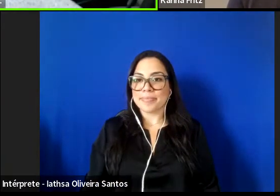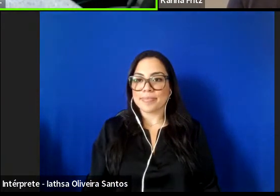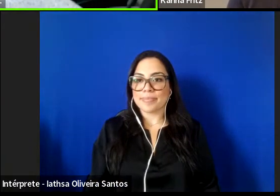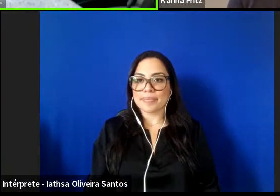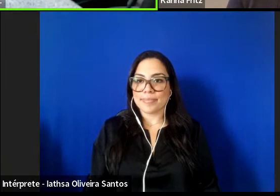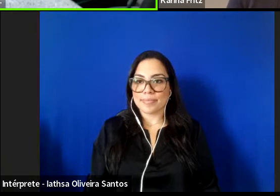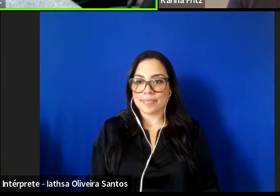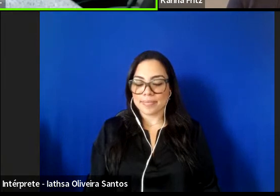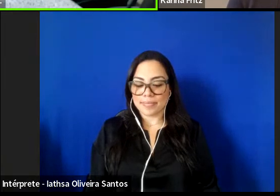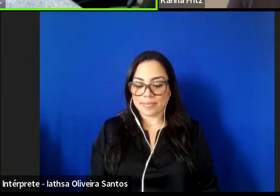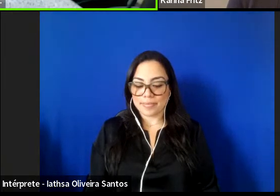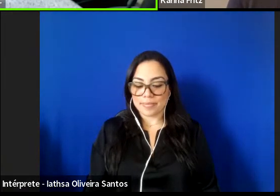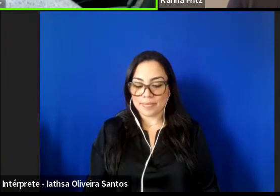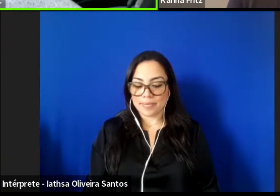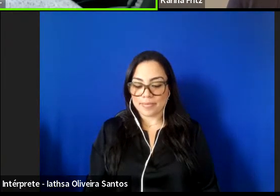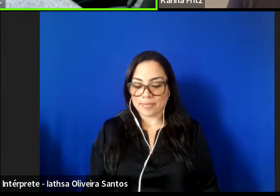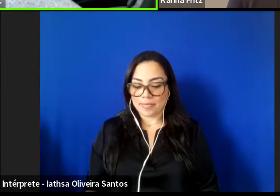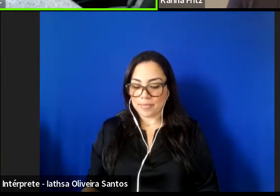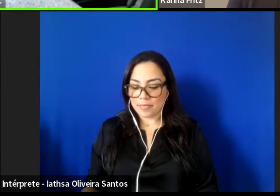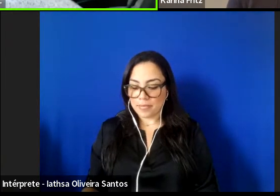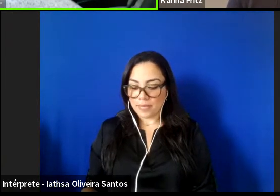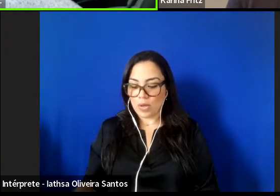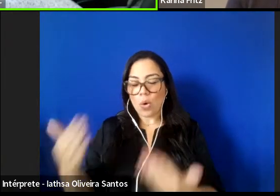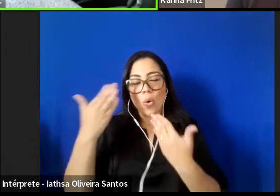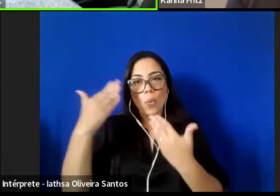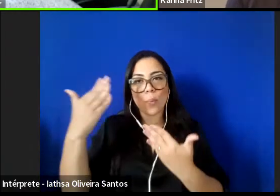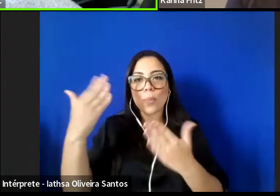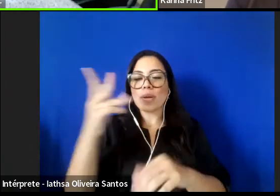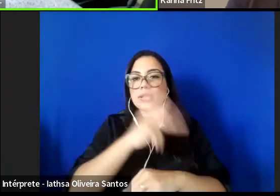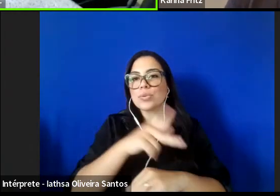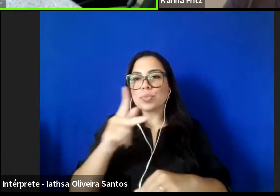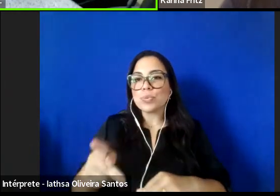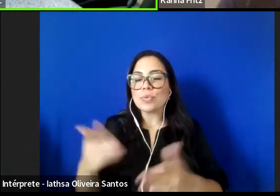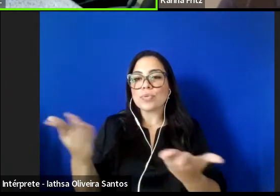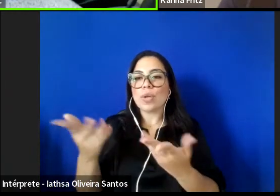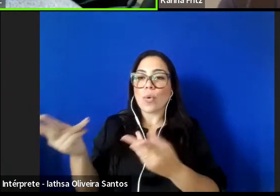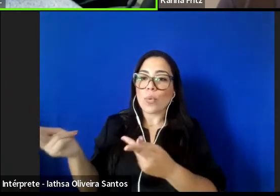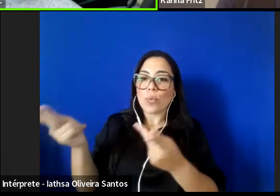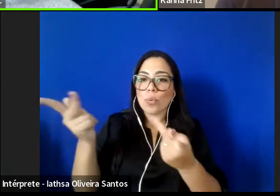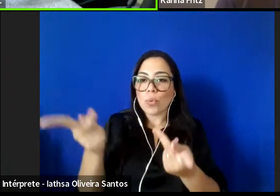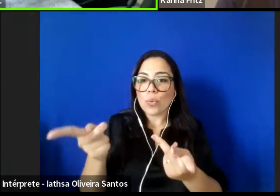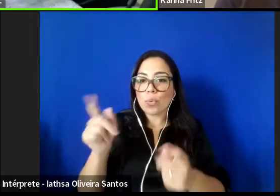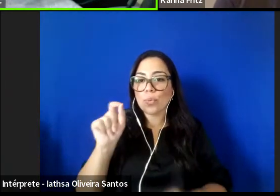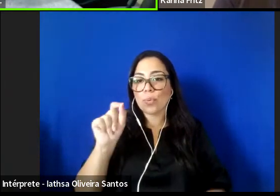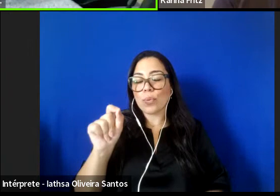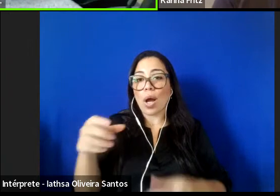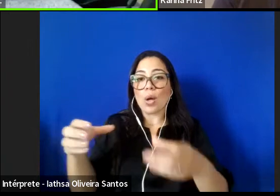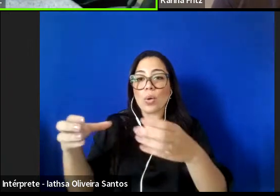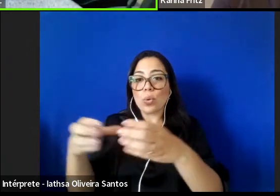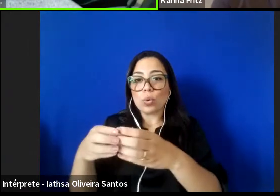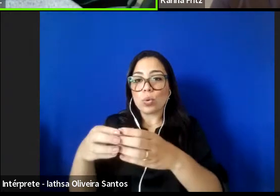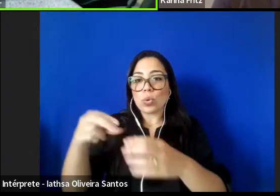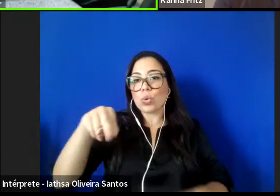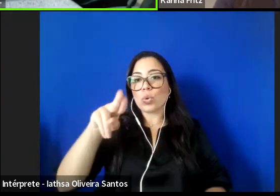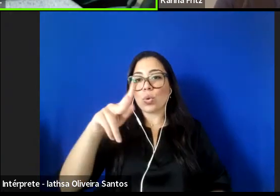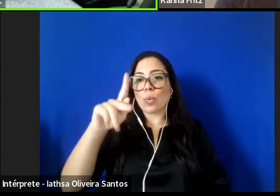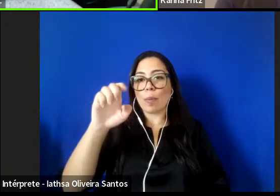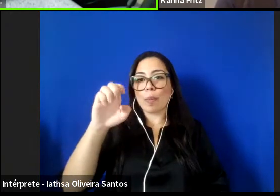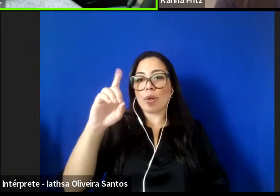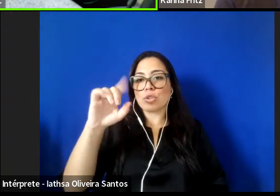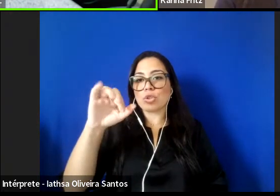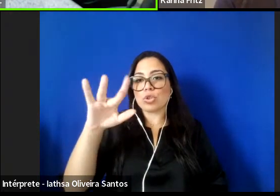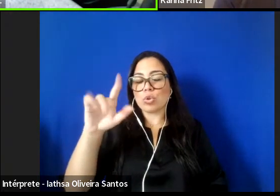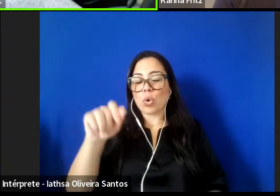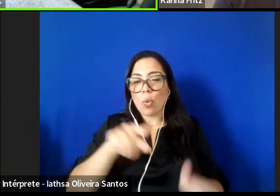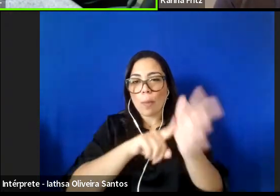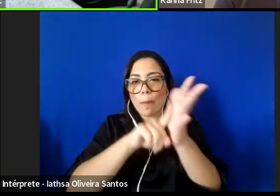Muito obrigada, doutora Flávia. Obrigada, professor Leonardo. Agora eu queria chamar o núcleo NUPEDICOM, que é o Núcleo de